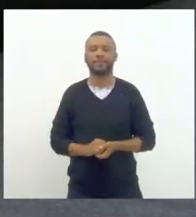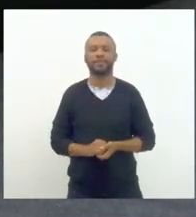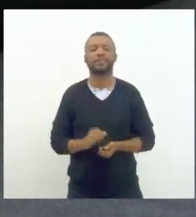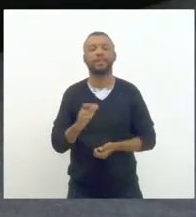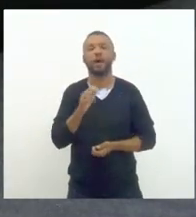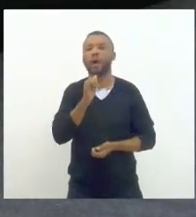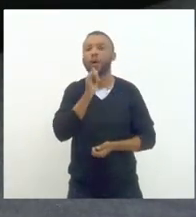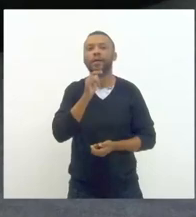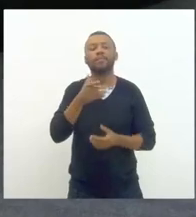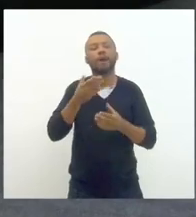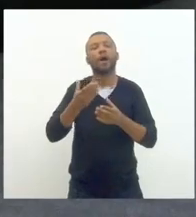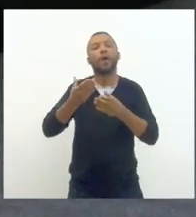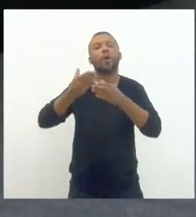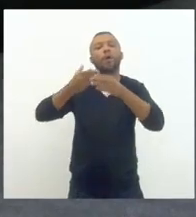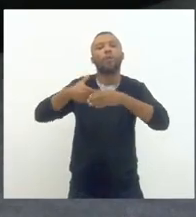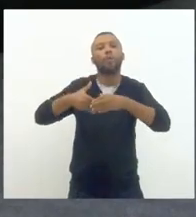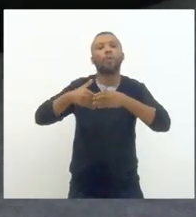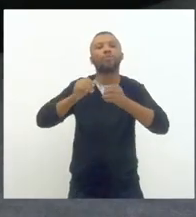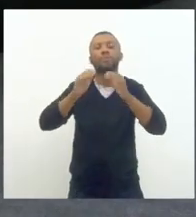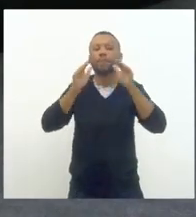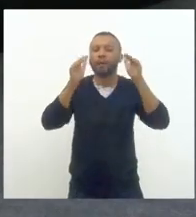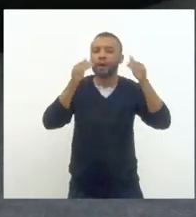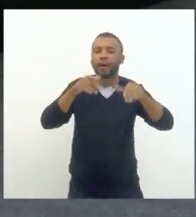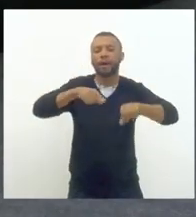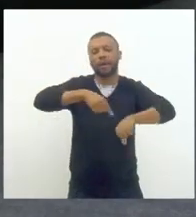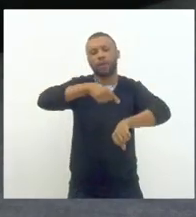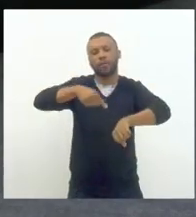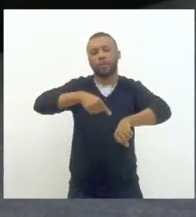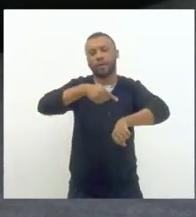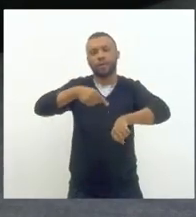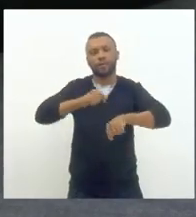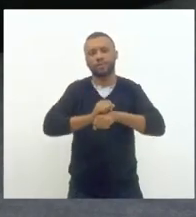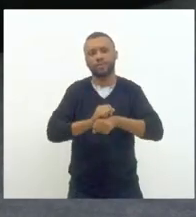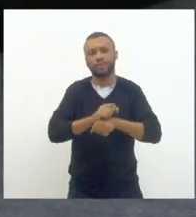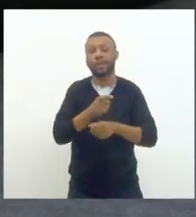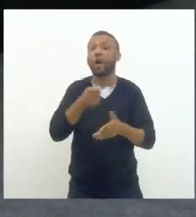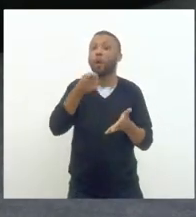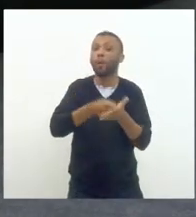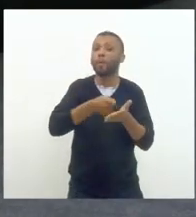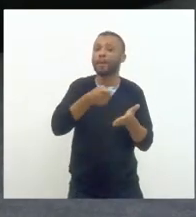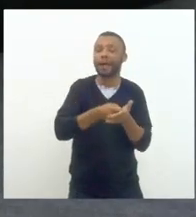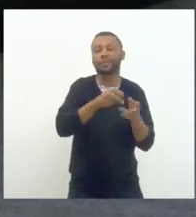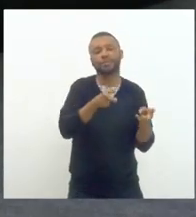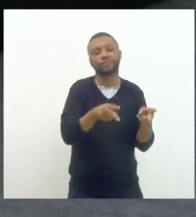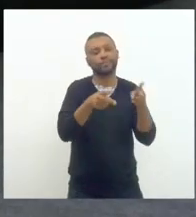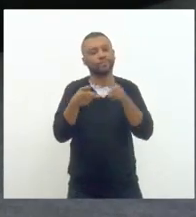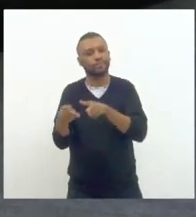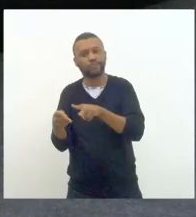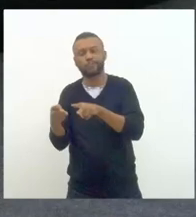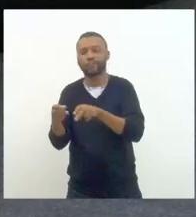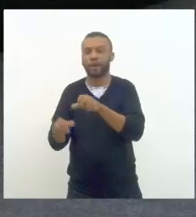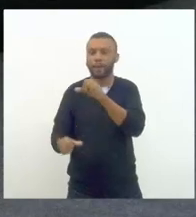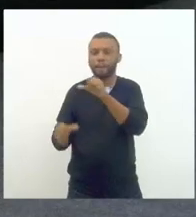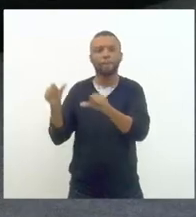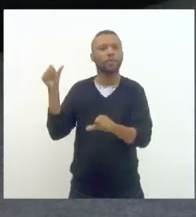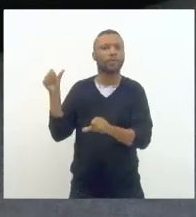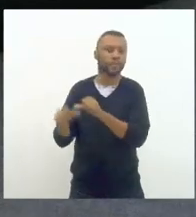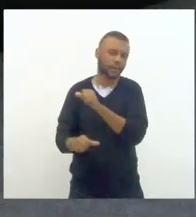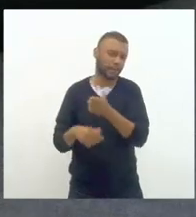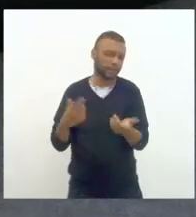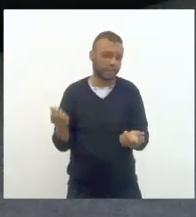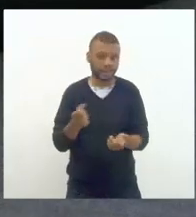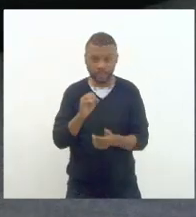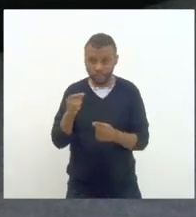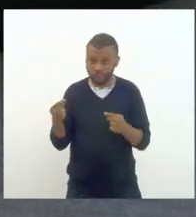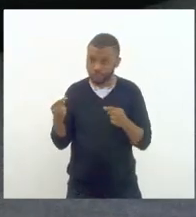exemplo, faz concurso para uma certa carga horária e você compulsoriamente é obrigado a fazer uma mudança se isso eventualmente